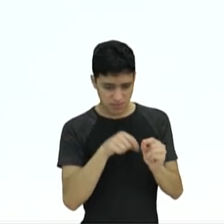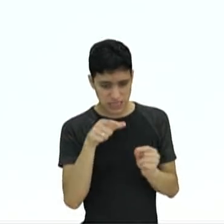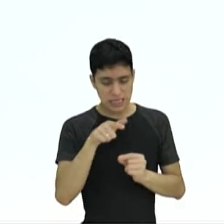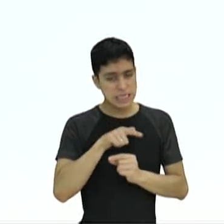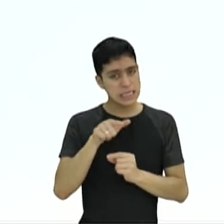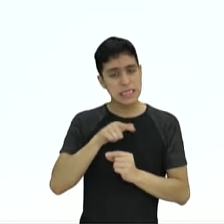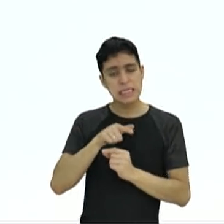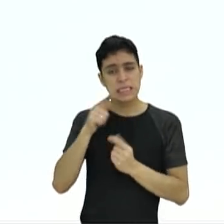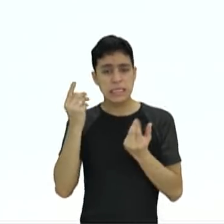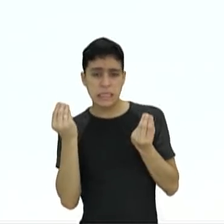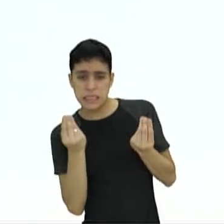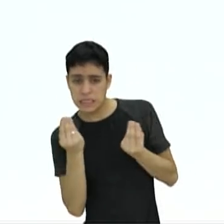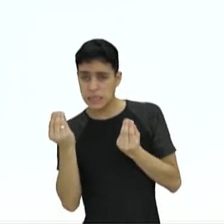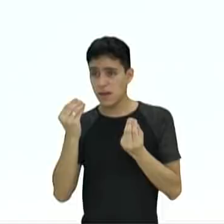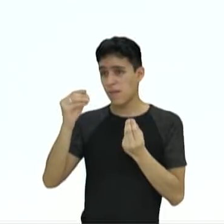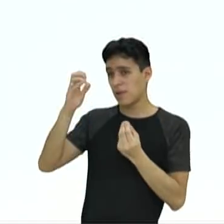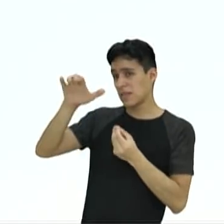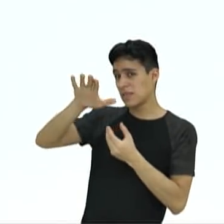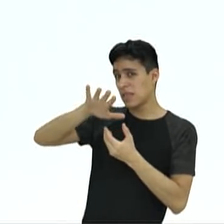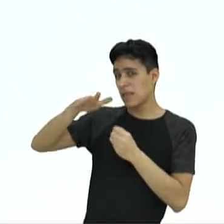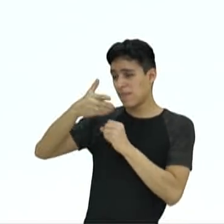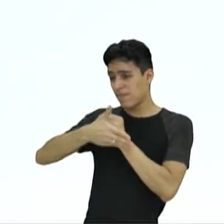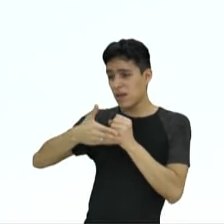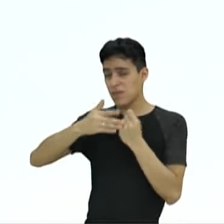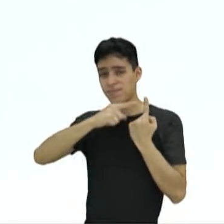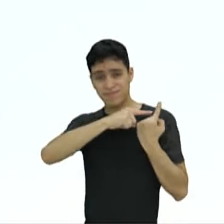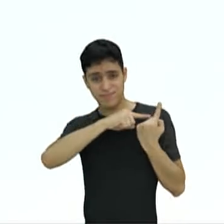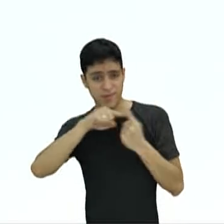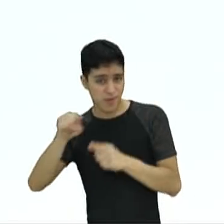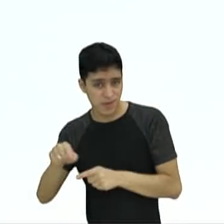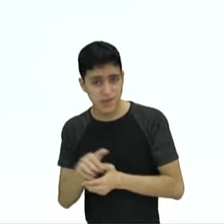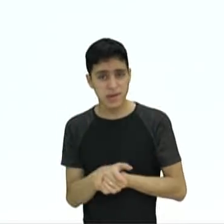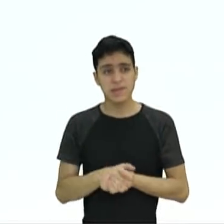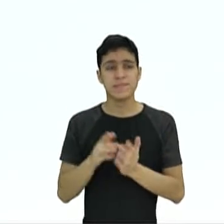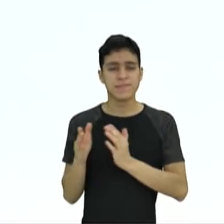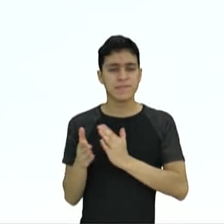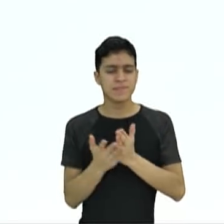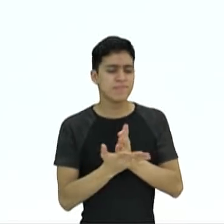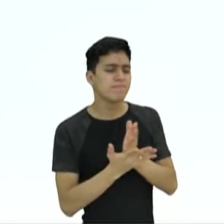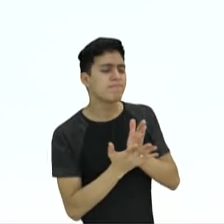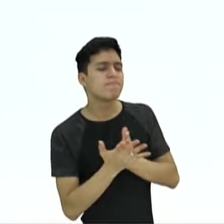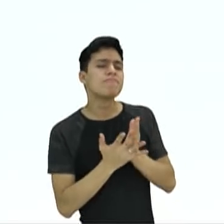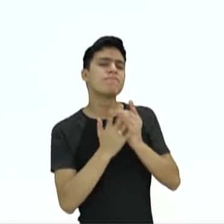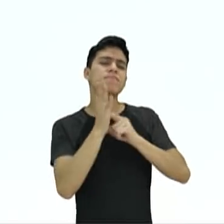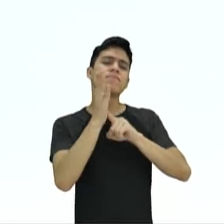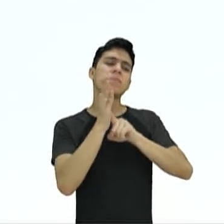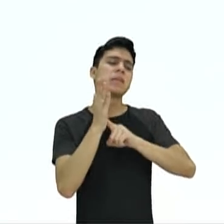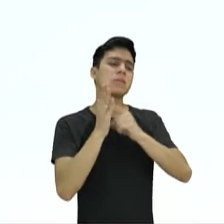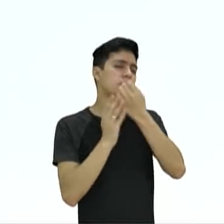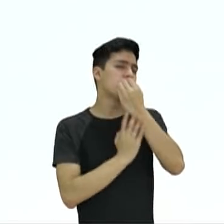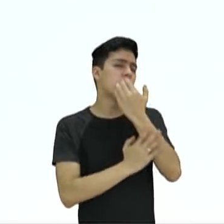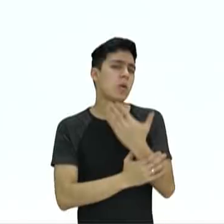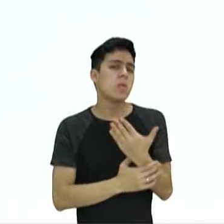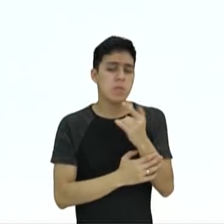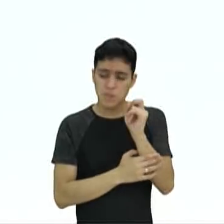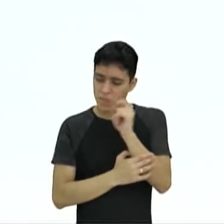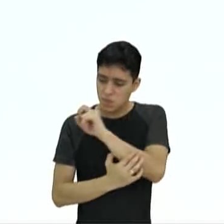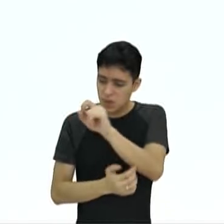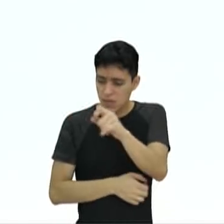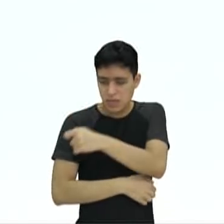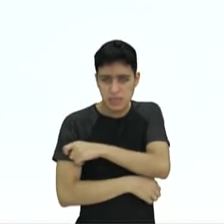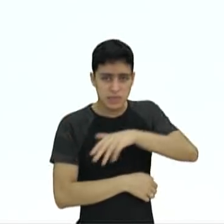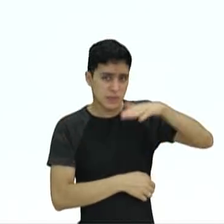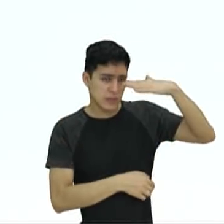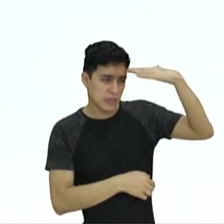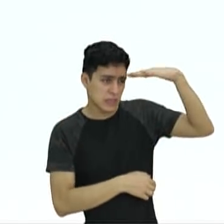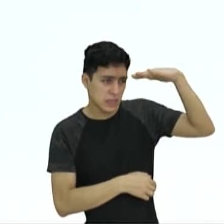xeque premissas científicas. As nuances das notícias têm sido úteis para os alunos